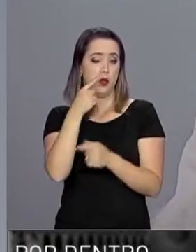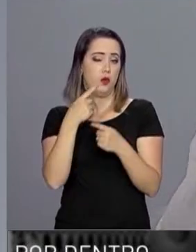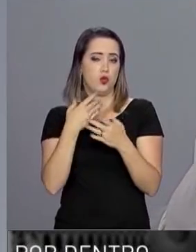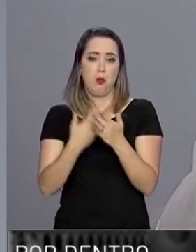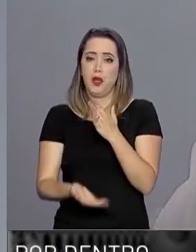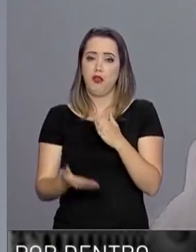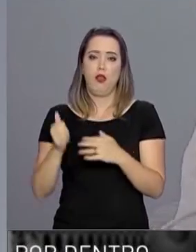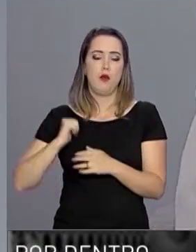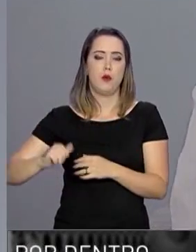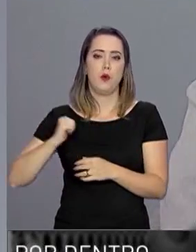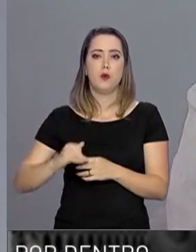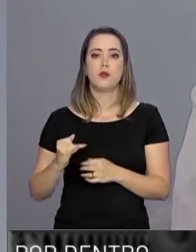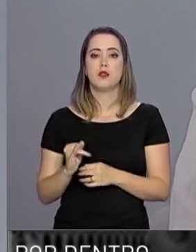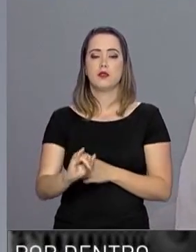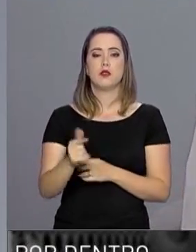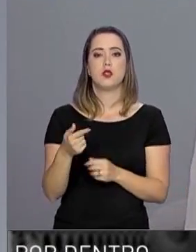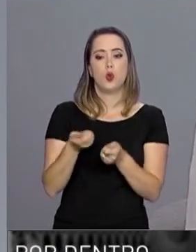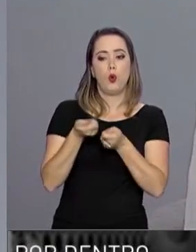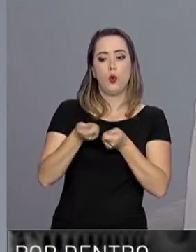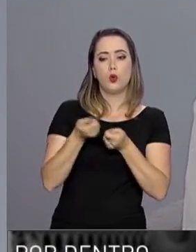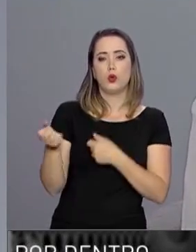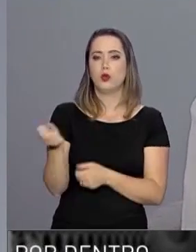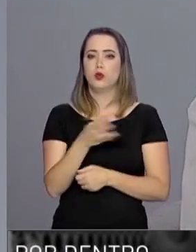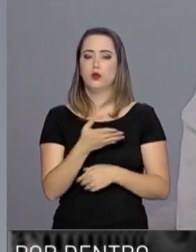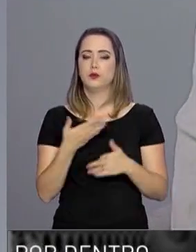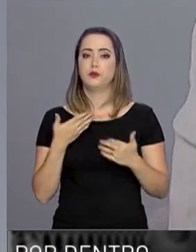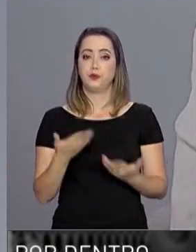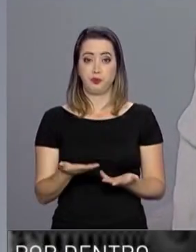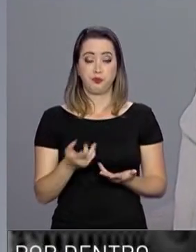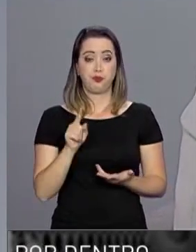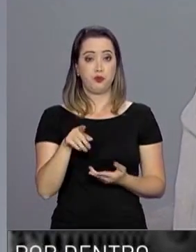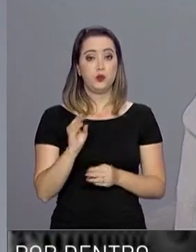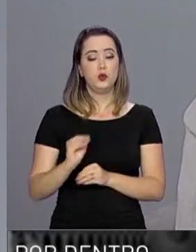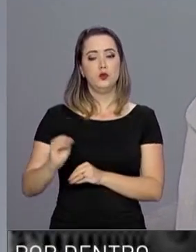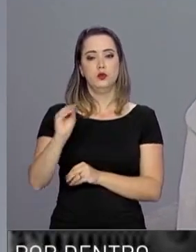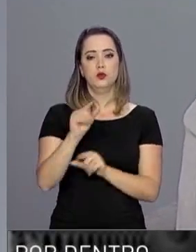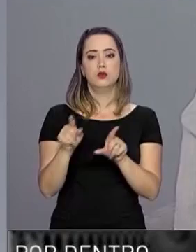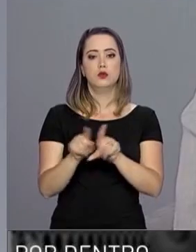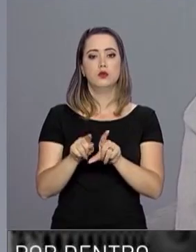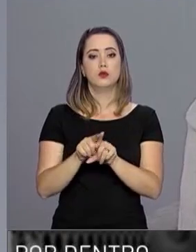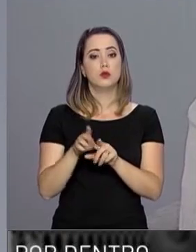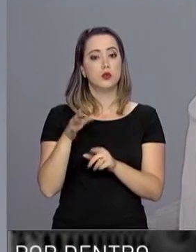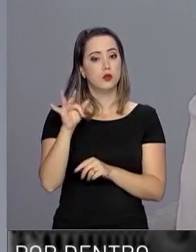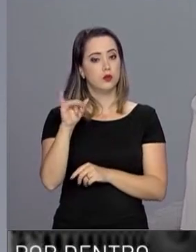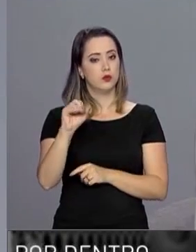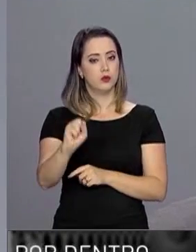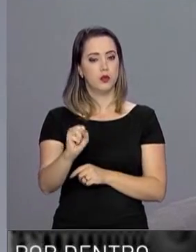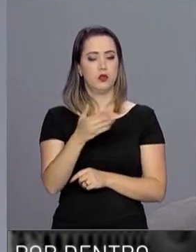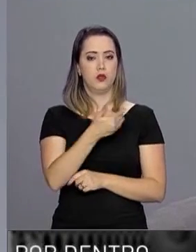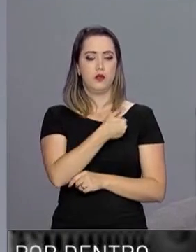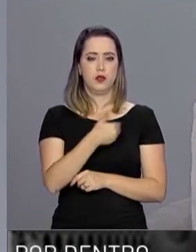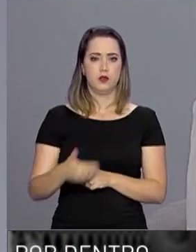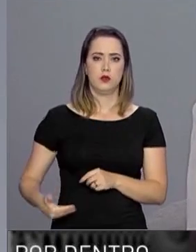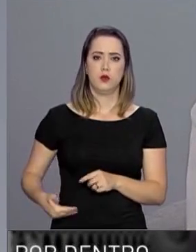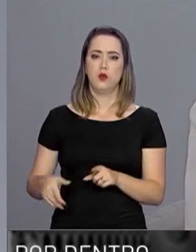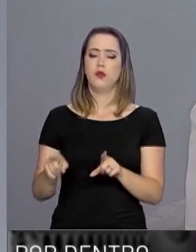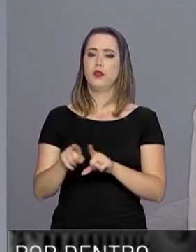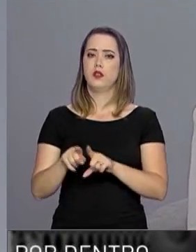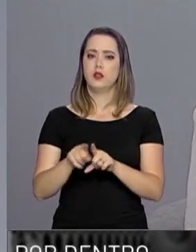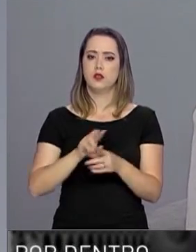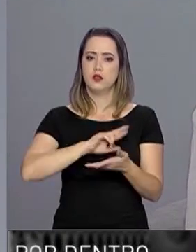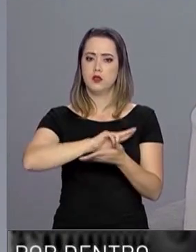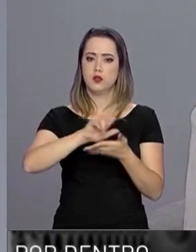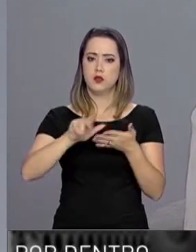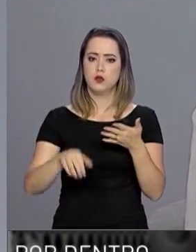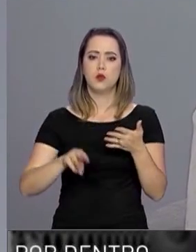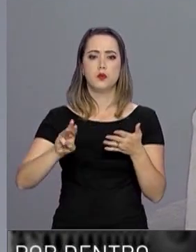gente não desse este novo formato ao FIES, atendendo ao FIES público e a essas centenas